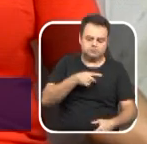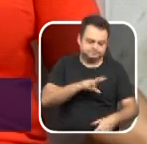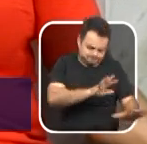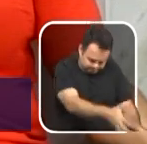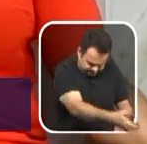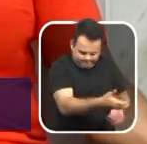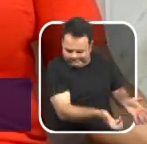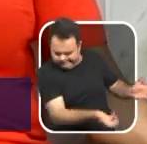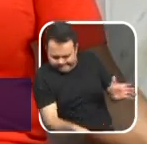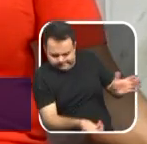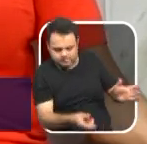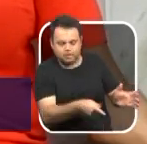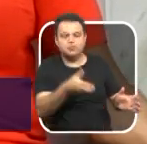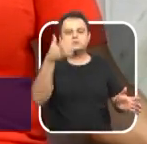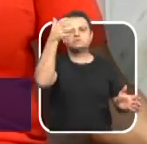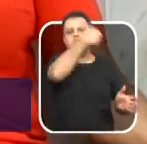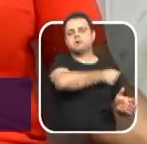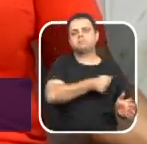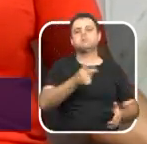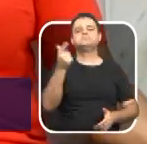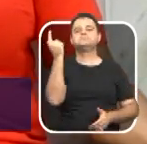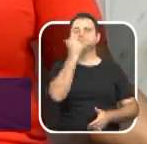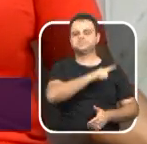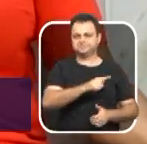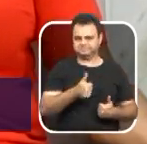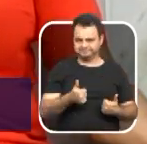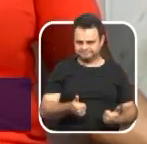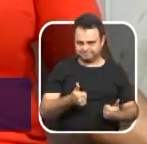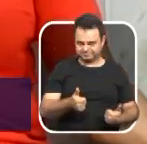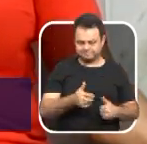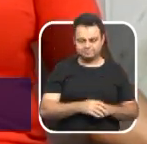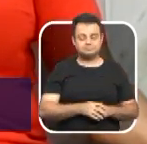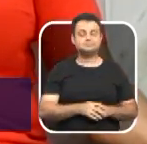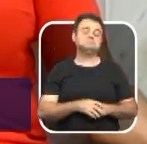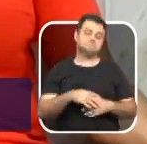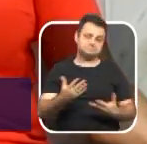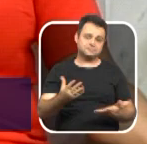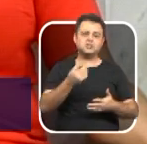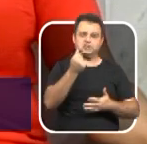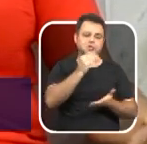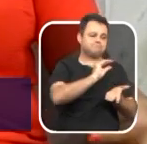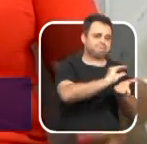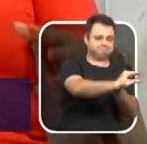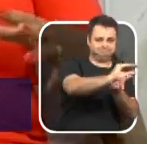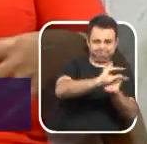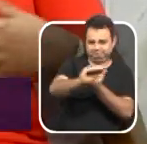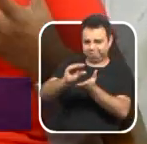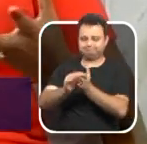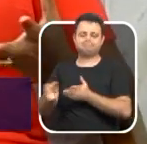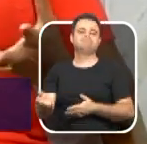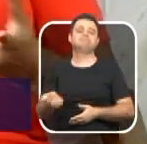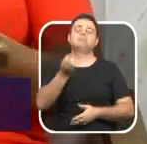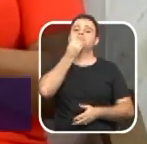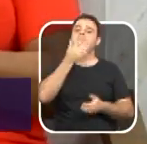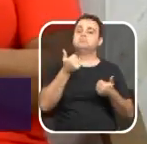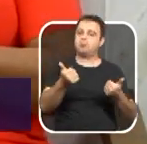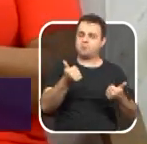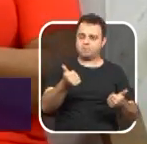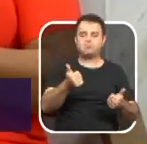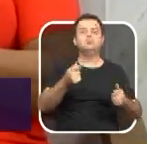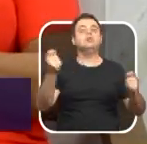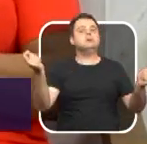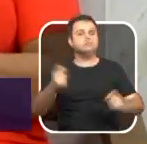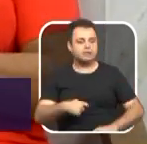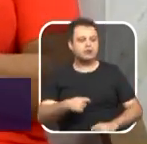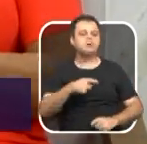gente dá a condição de fato ter a prática, não só de aula, de vídeo ou de, naquele momento